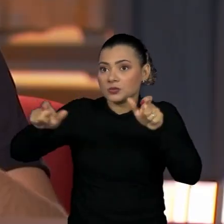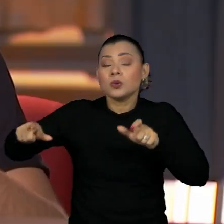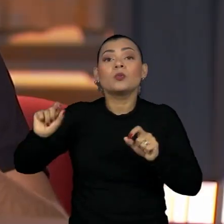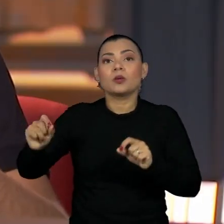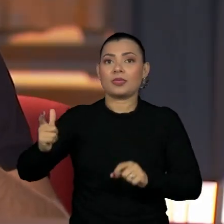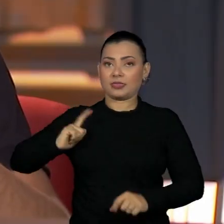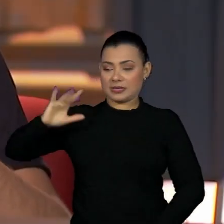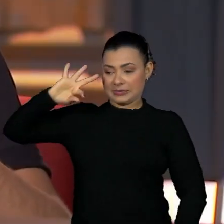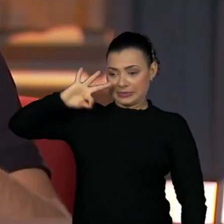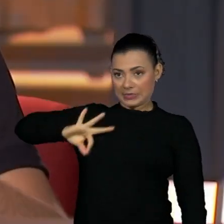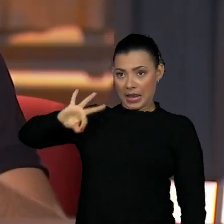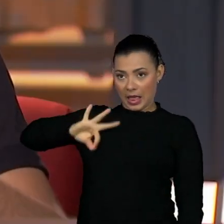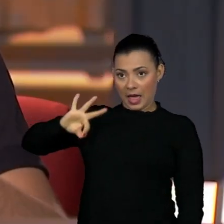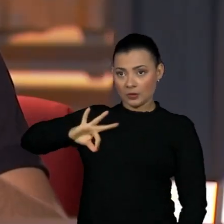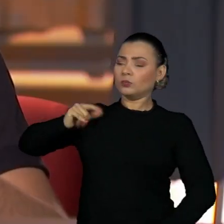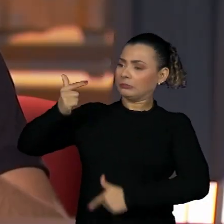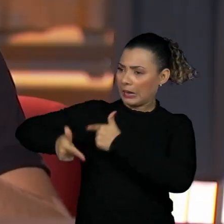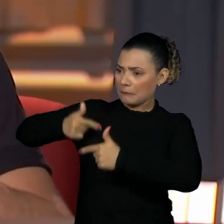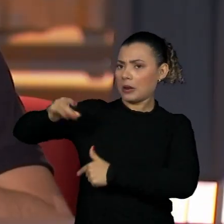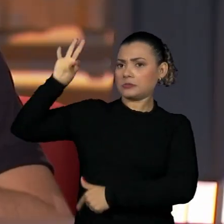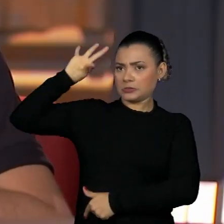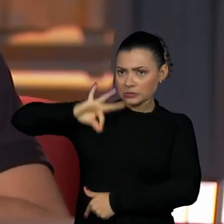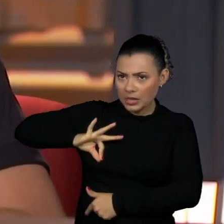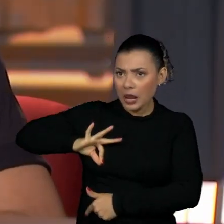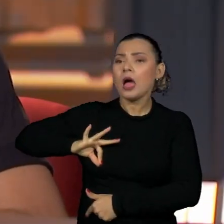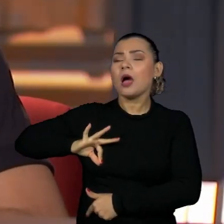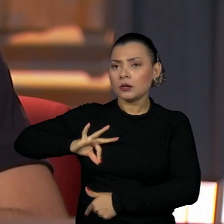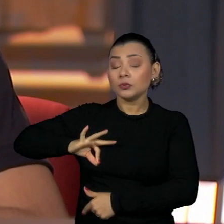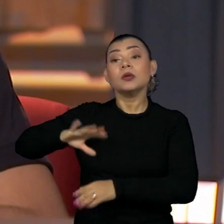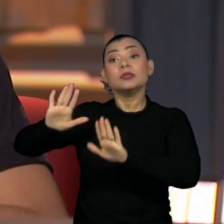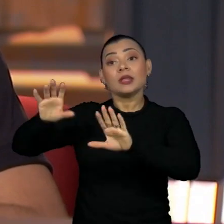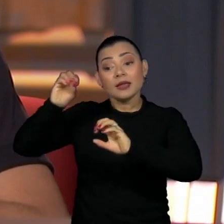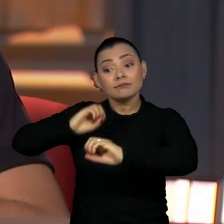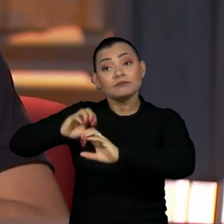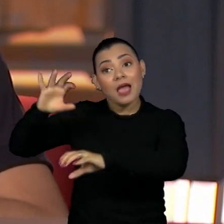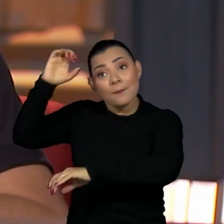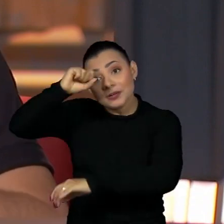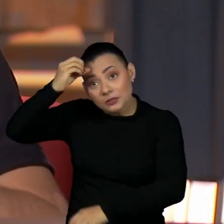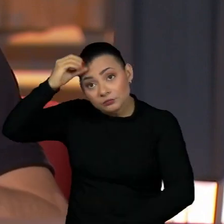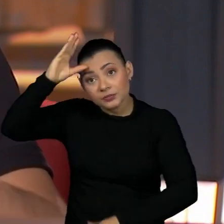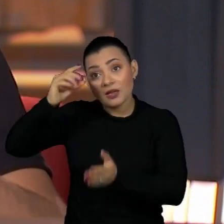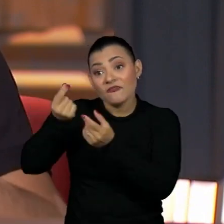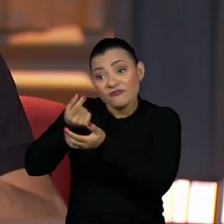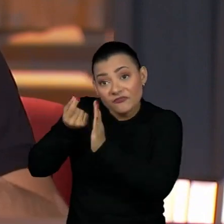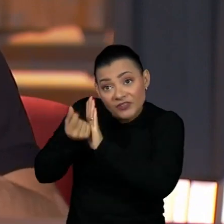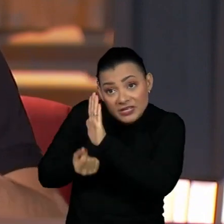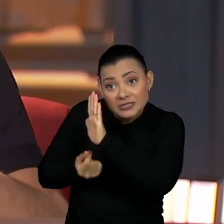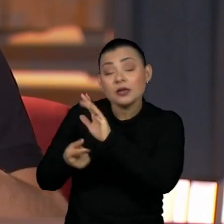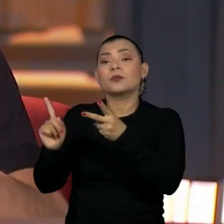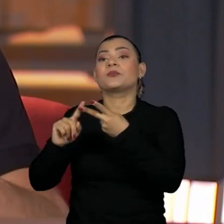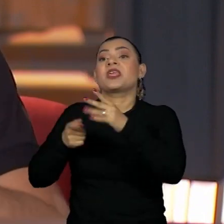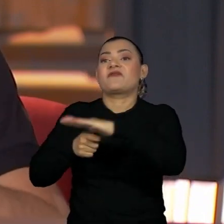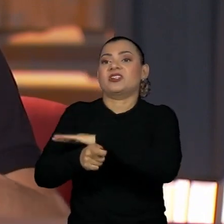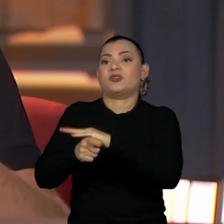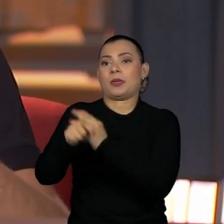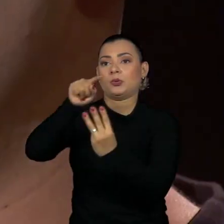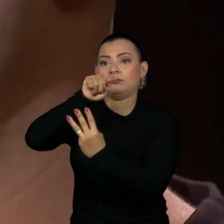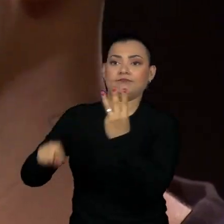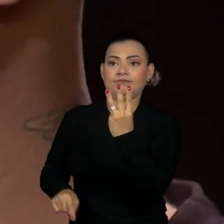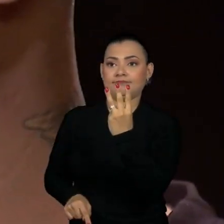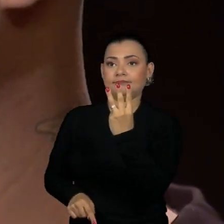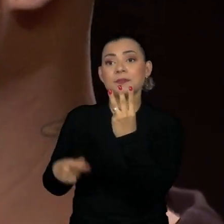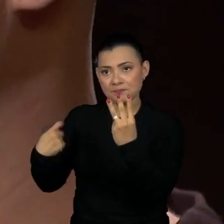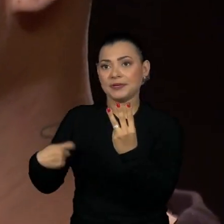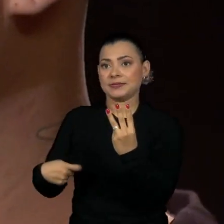uma renda que venha do trabalho dela, que ela tem uma educação financeira e investimentos. São esses 3 pilares. Então, se você não